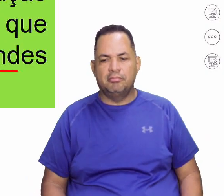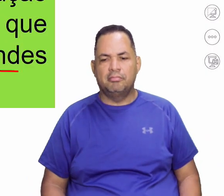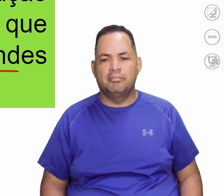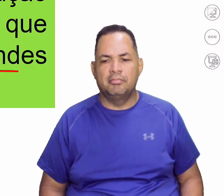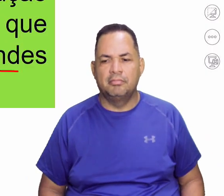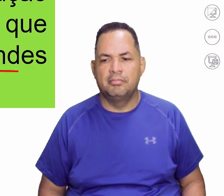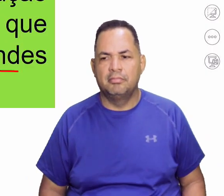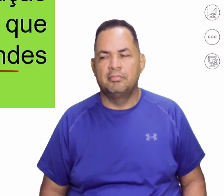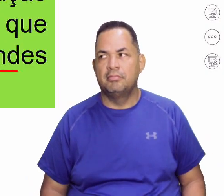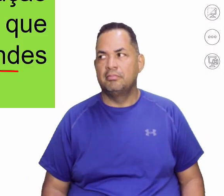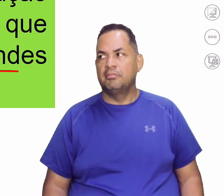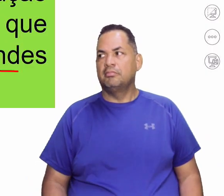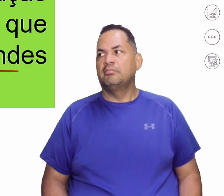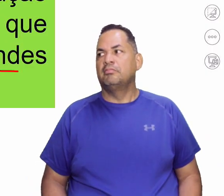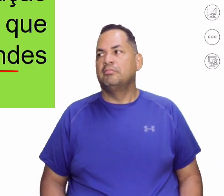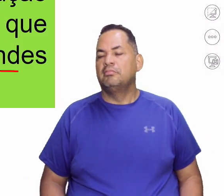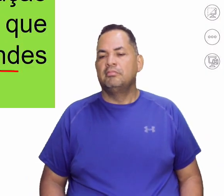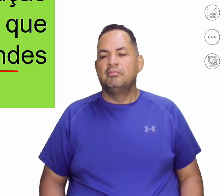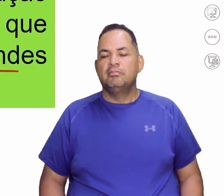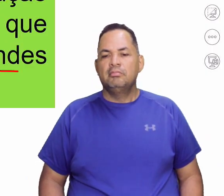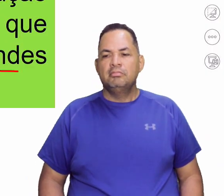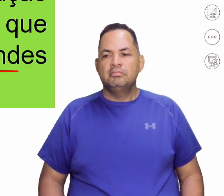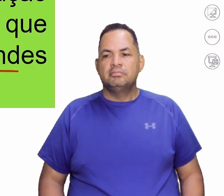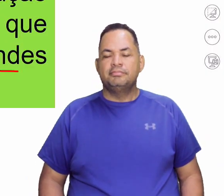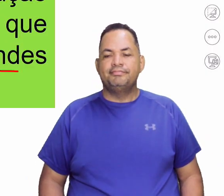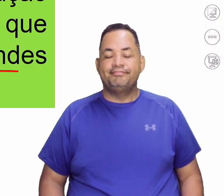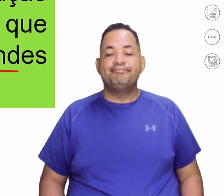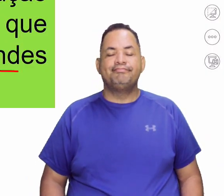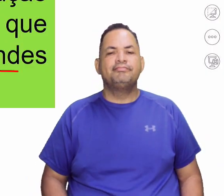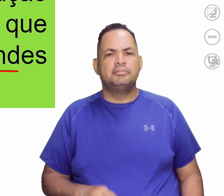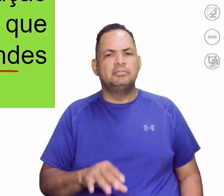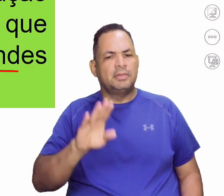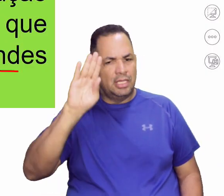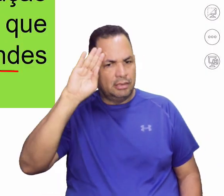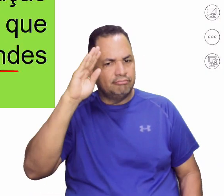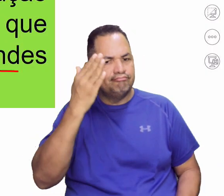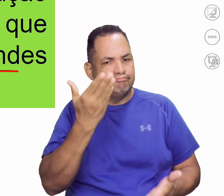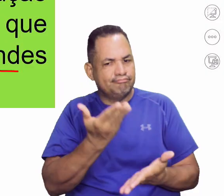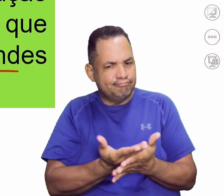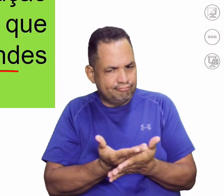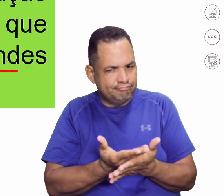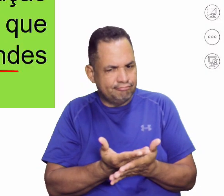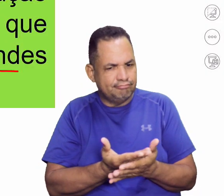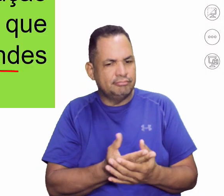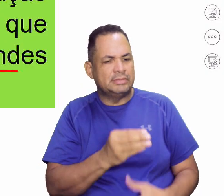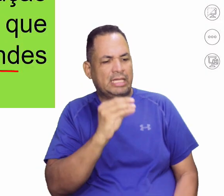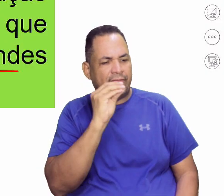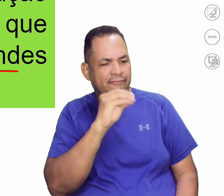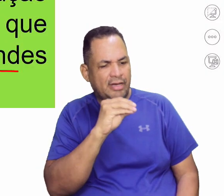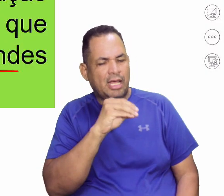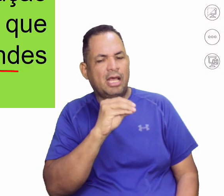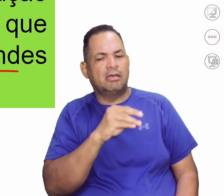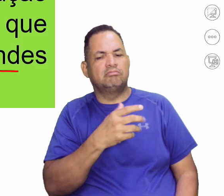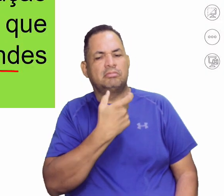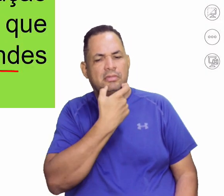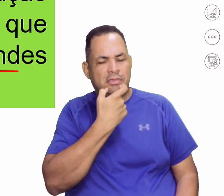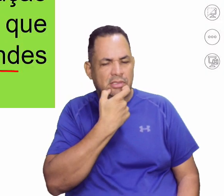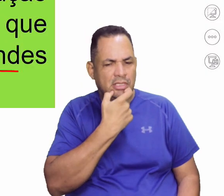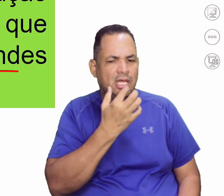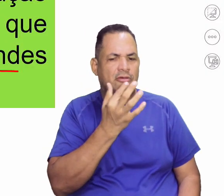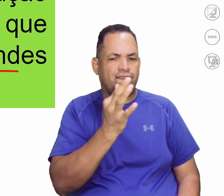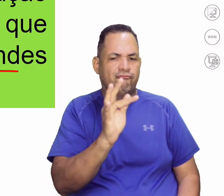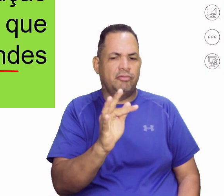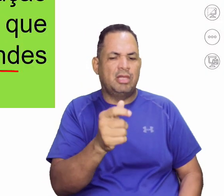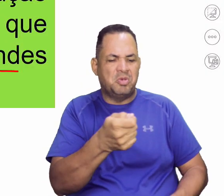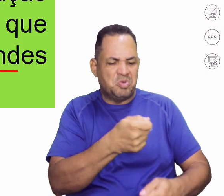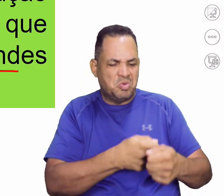te falar, você nem vai acreditar. Você acredita que mesmo eles estando destruídos,